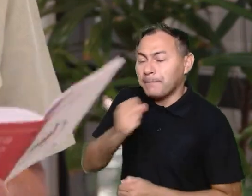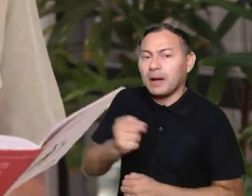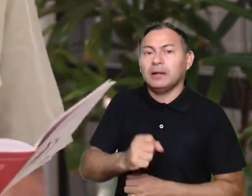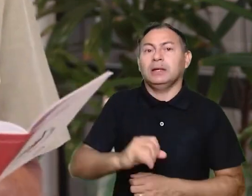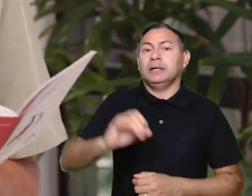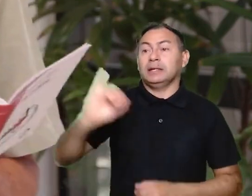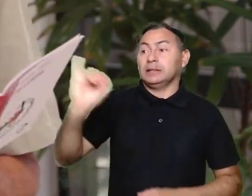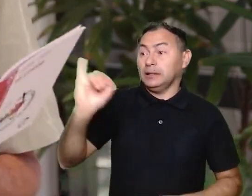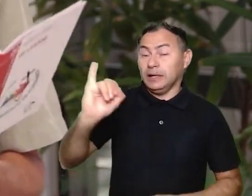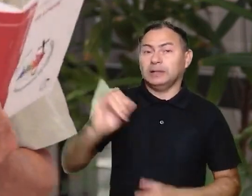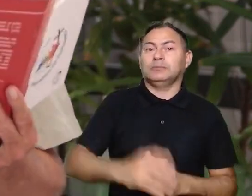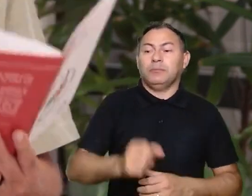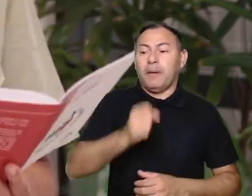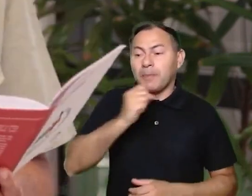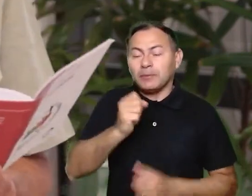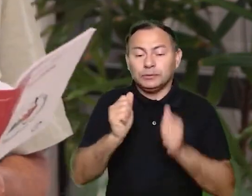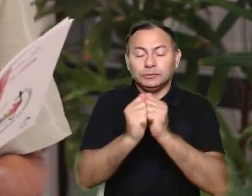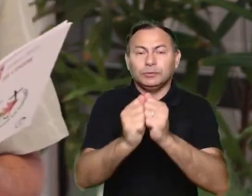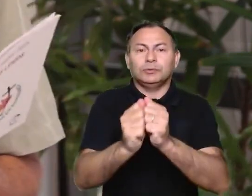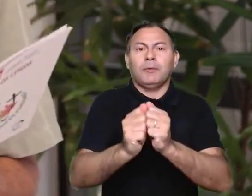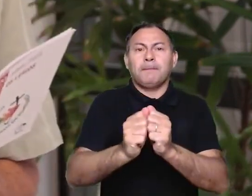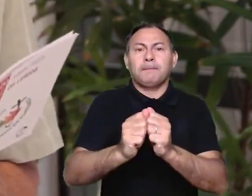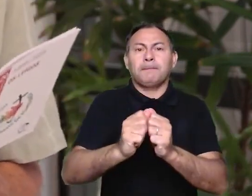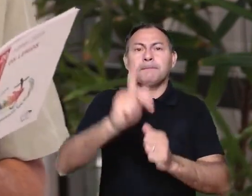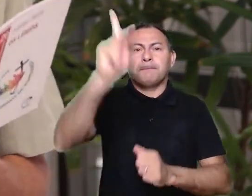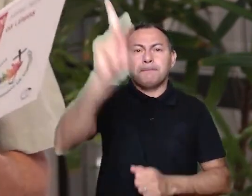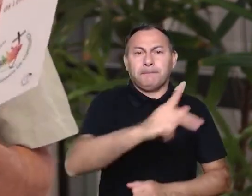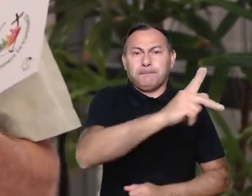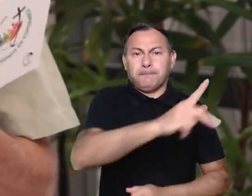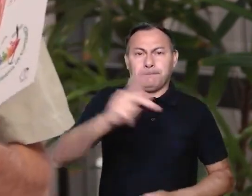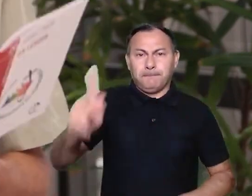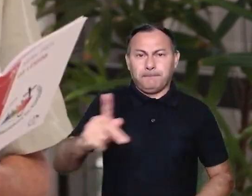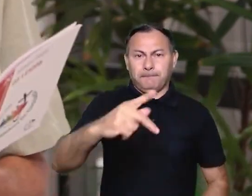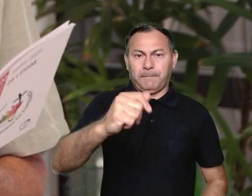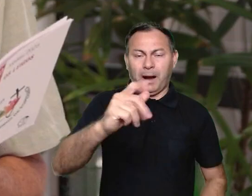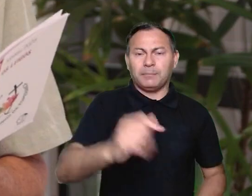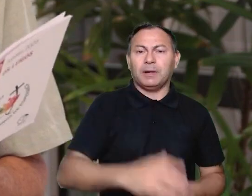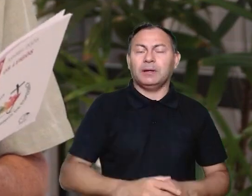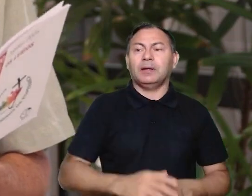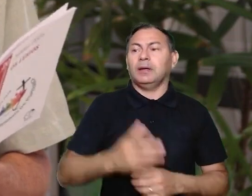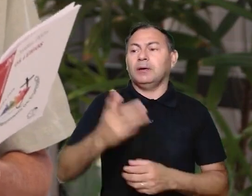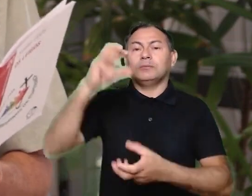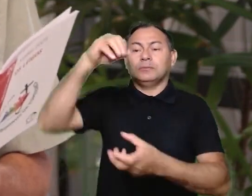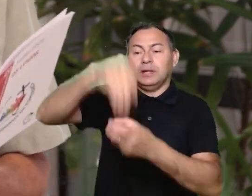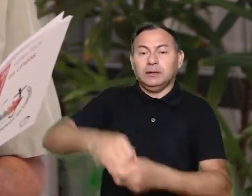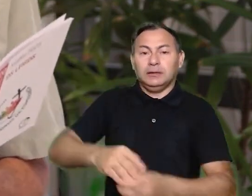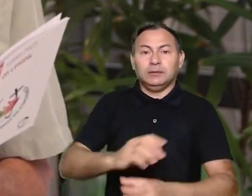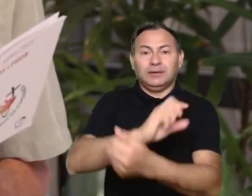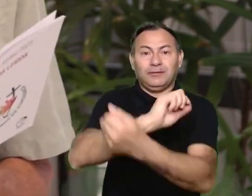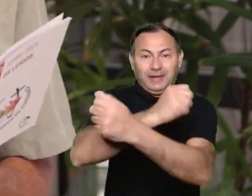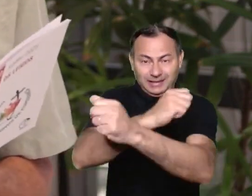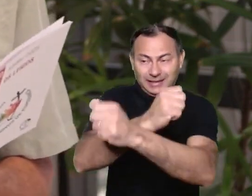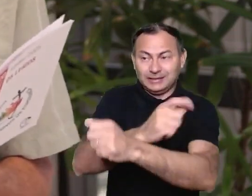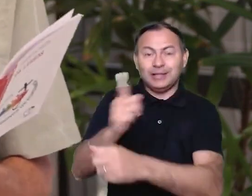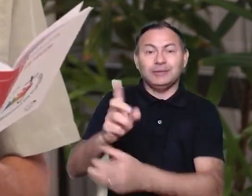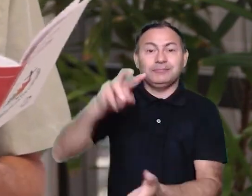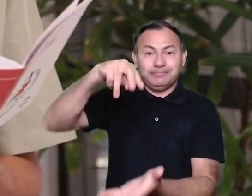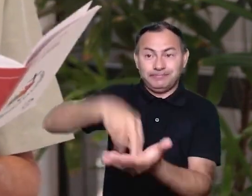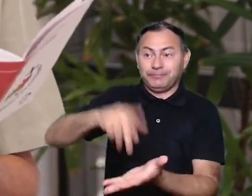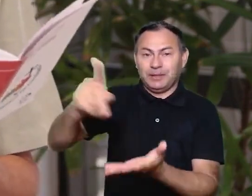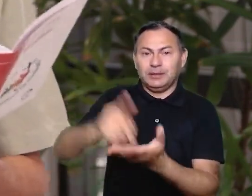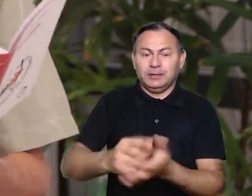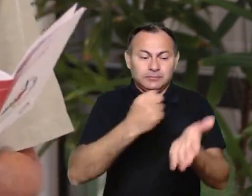italiano, jornalista, acompanha o Papa nas suas atividades, também o Vaticano, é um vaticanista, como a gente